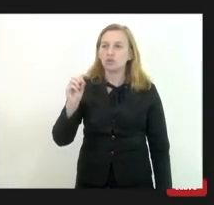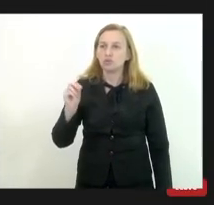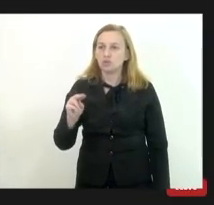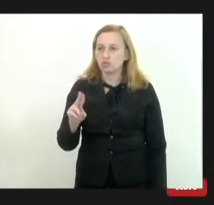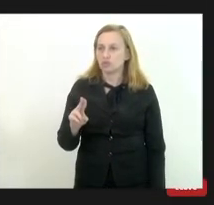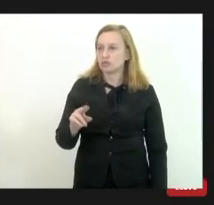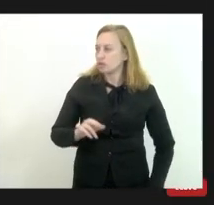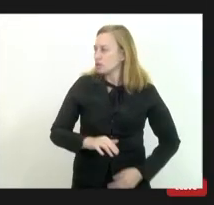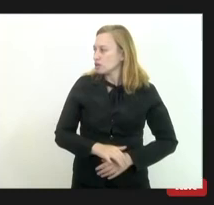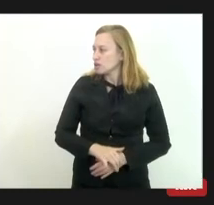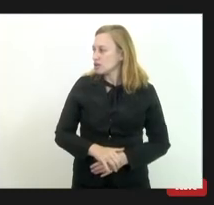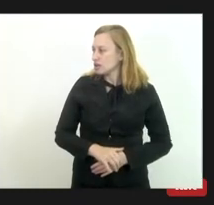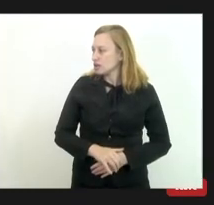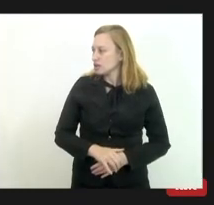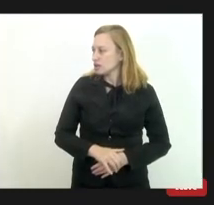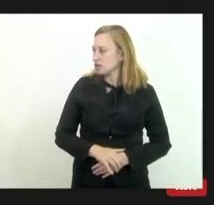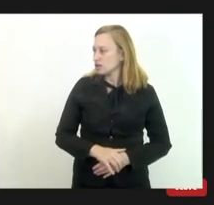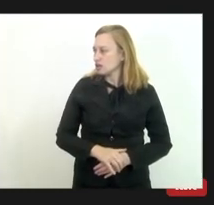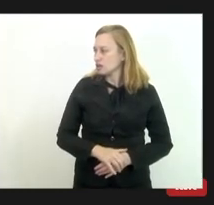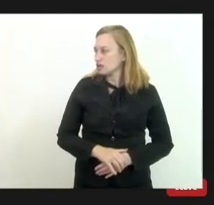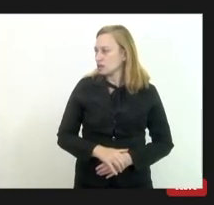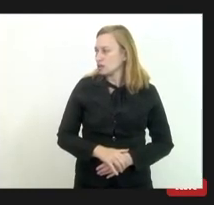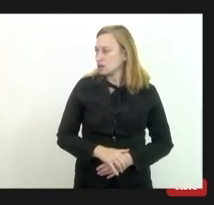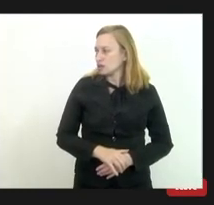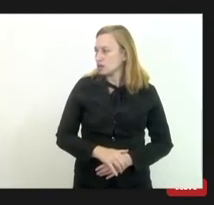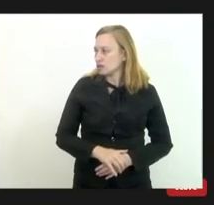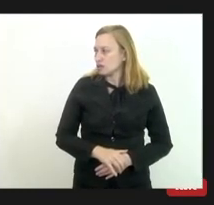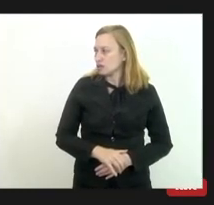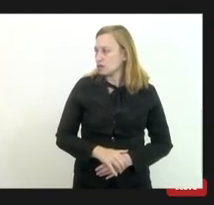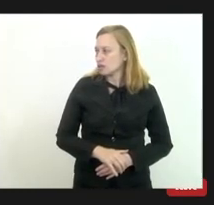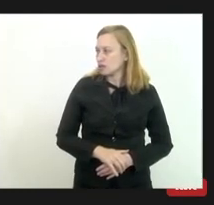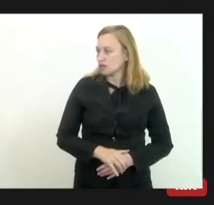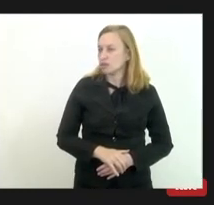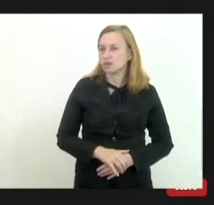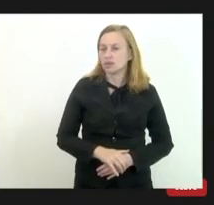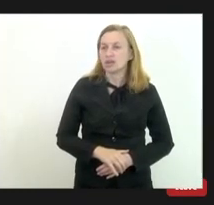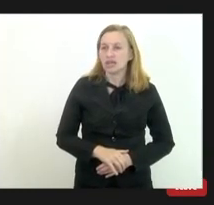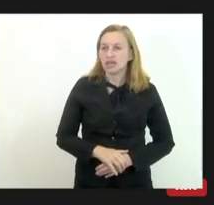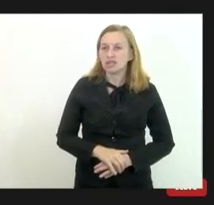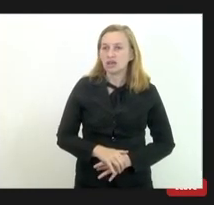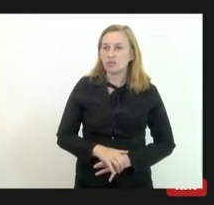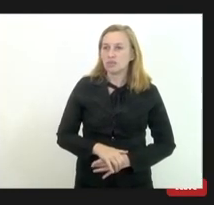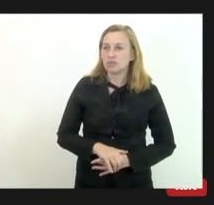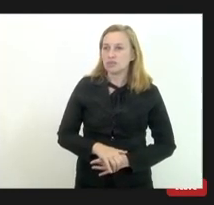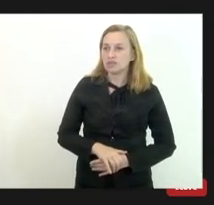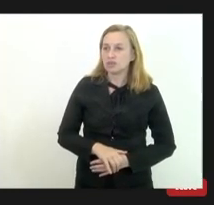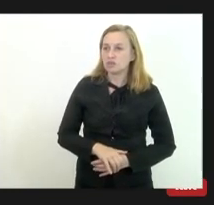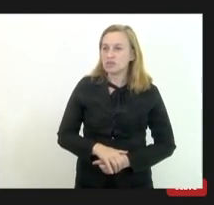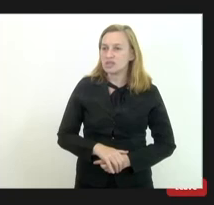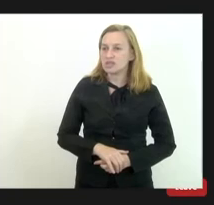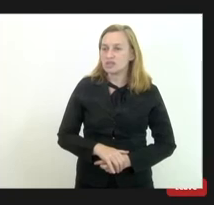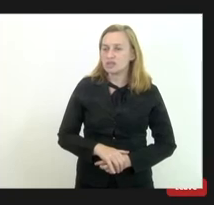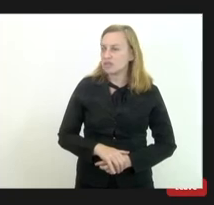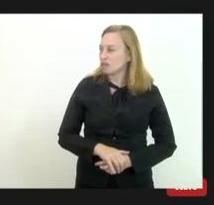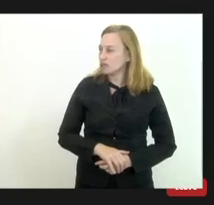obrigado, agradecer aqui, obrigado, a presença, Marta, do nosso procurador, doutor João.